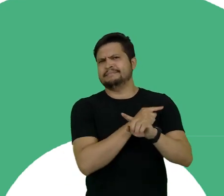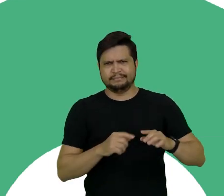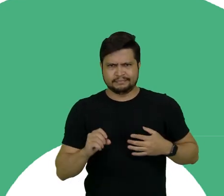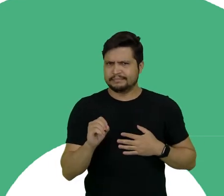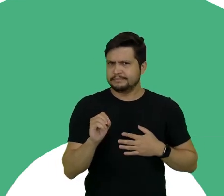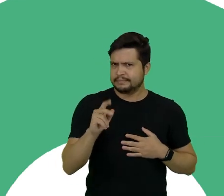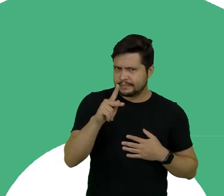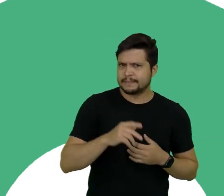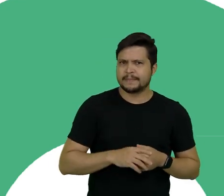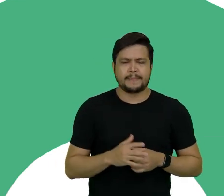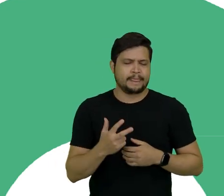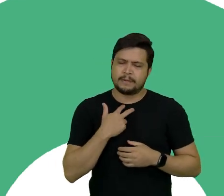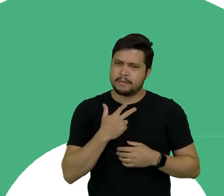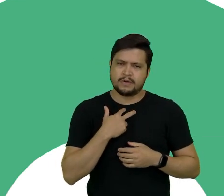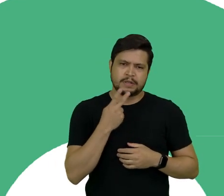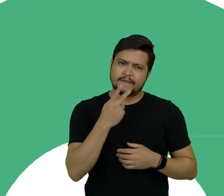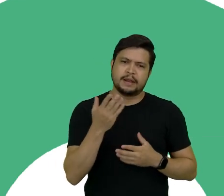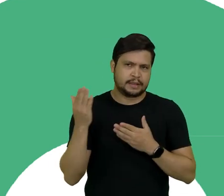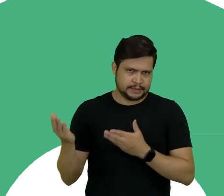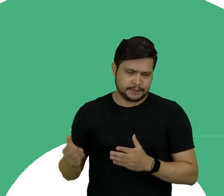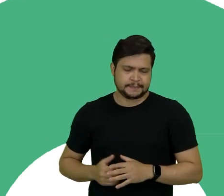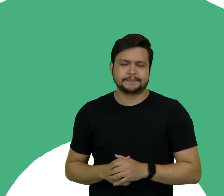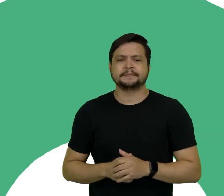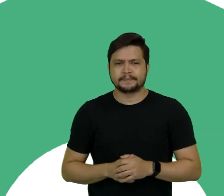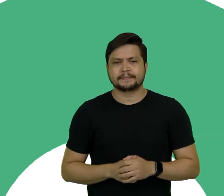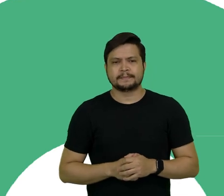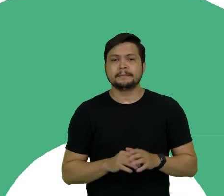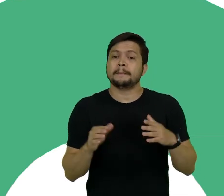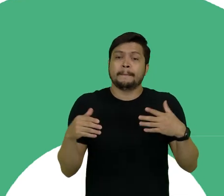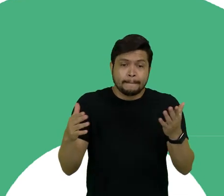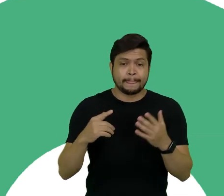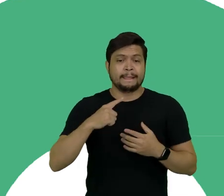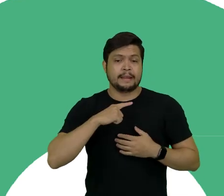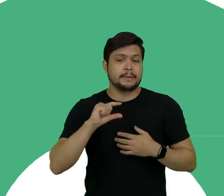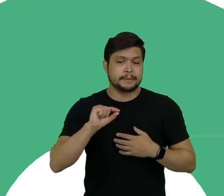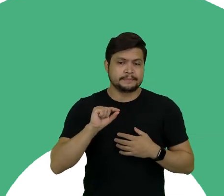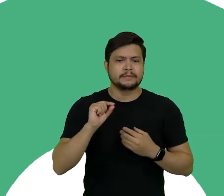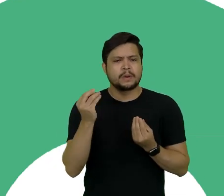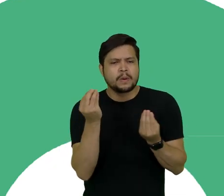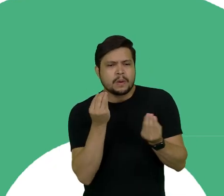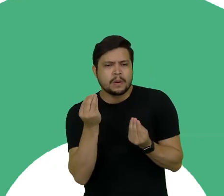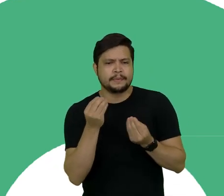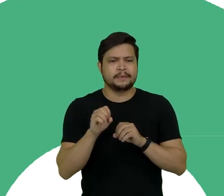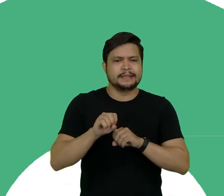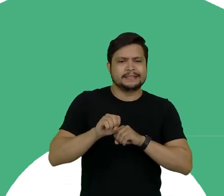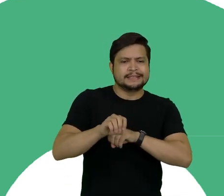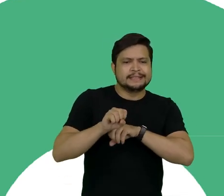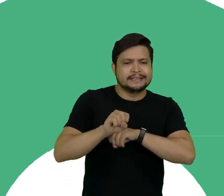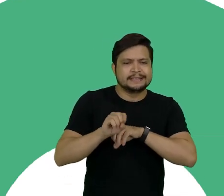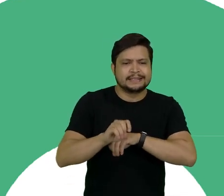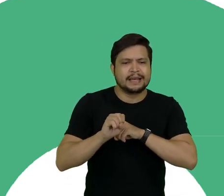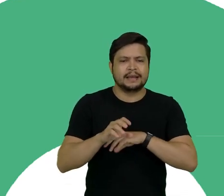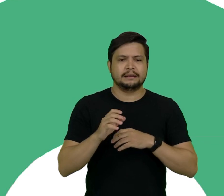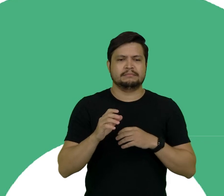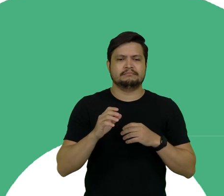dá. Isso é uma desculpa para a gente não produzir, a gente não pode mais dar essa desculpa. E nós temos como ensinar